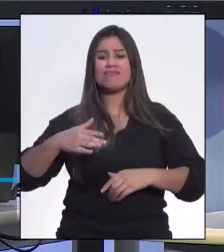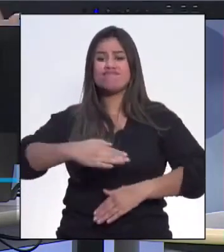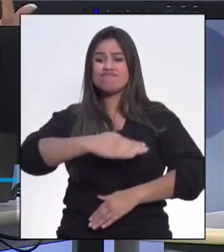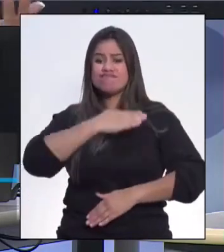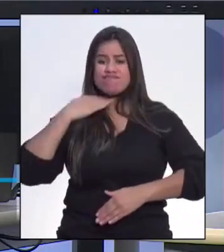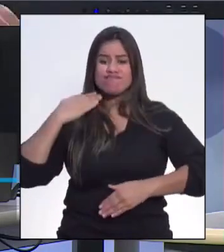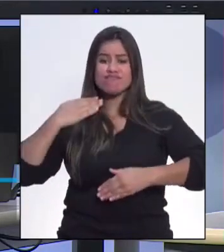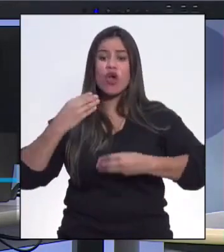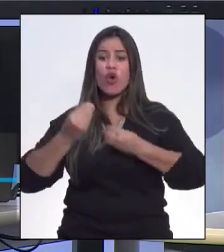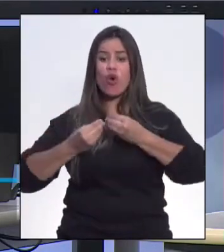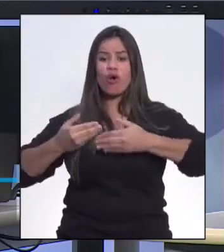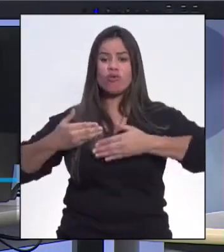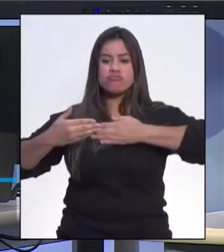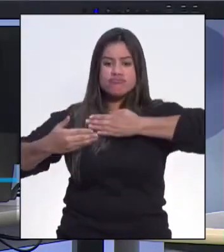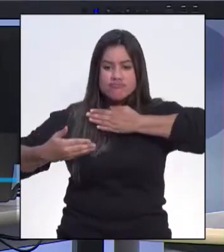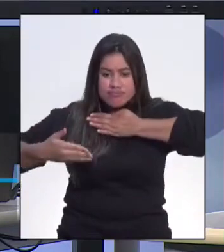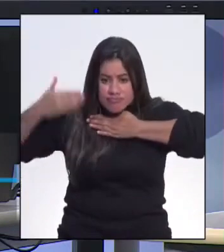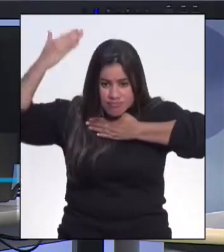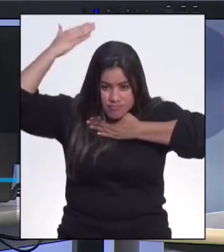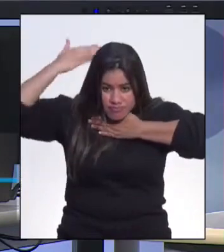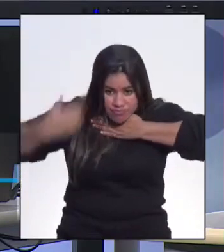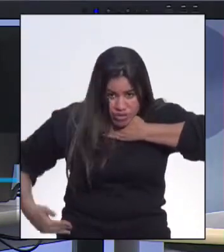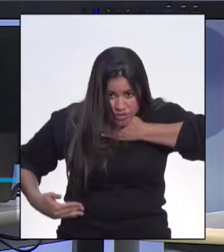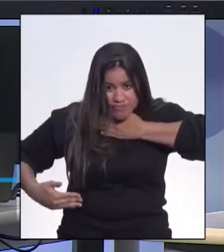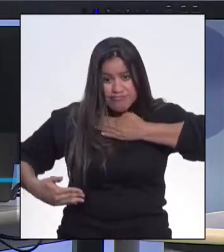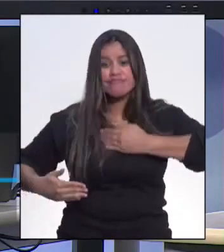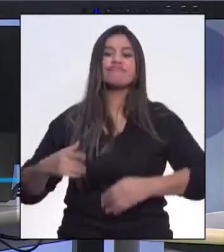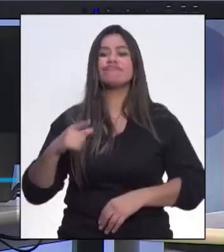guilhotinada anos depois das suas reivindicações.